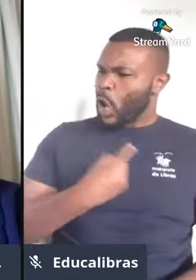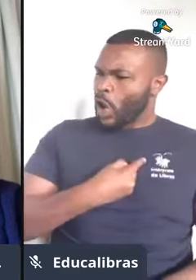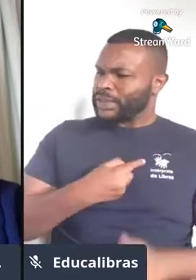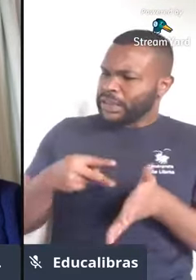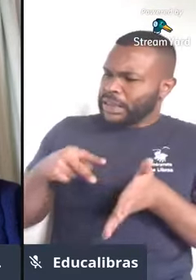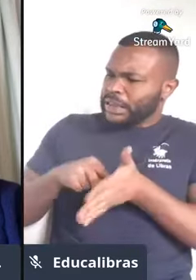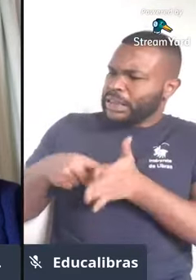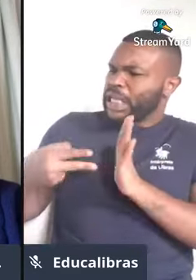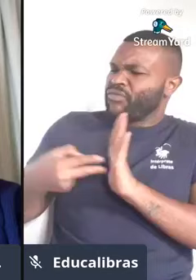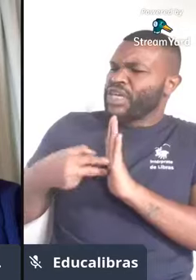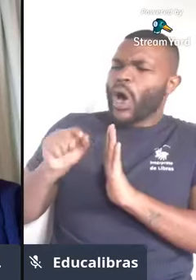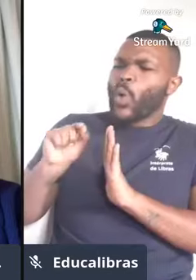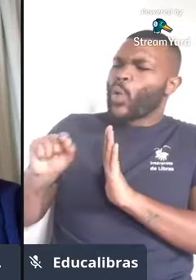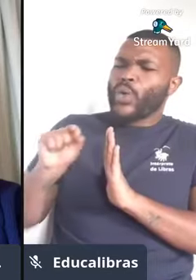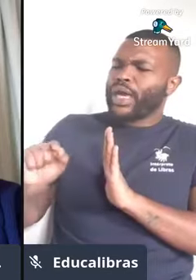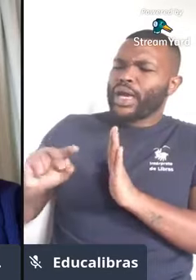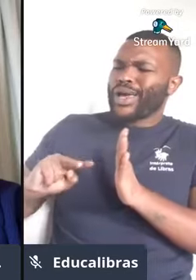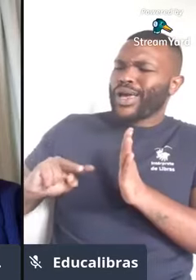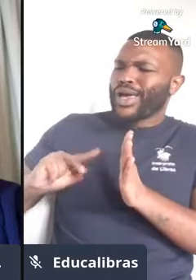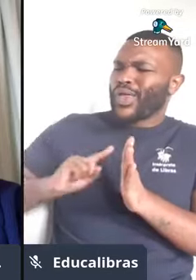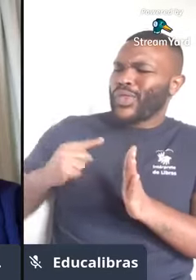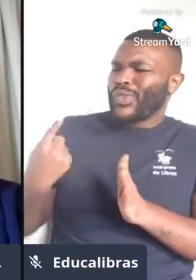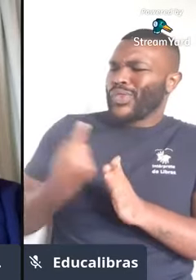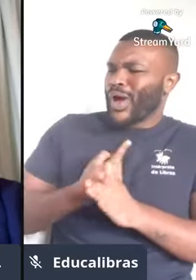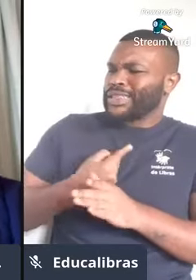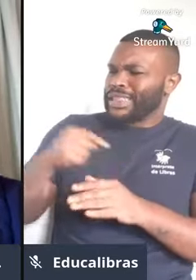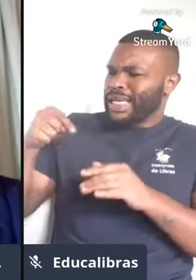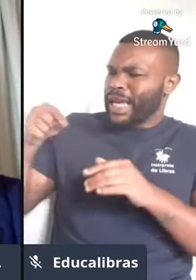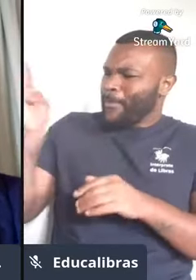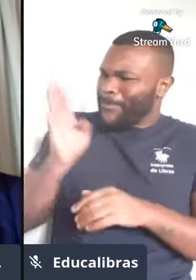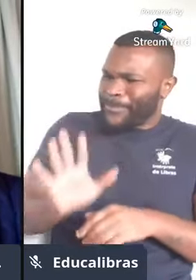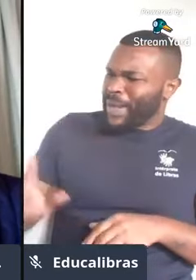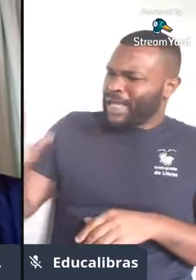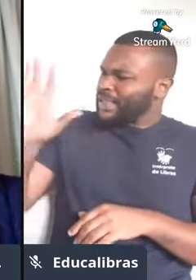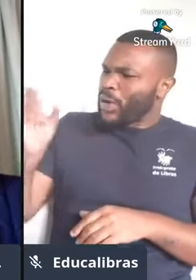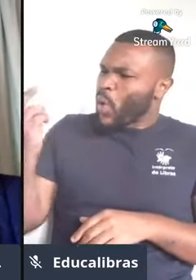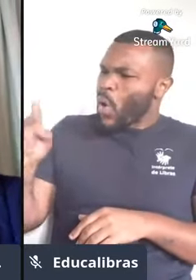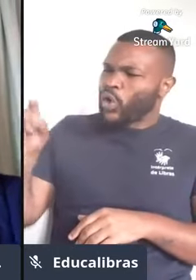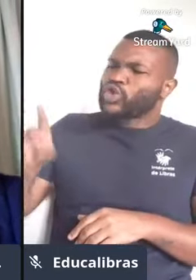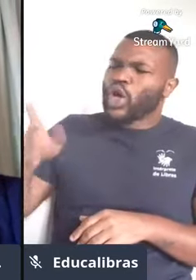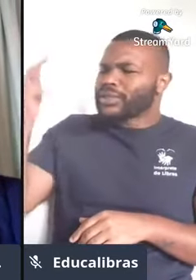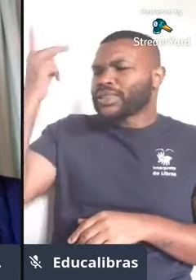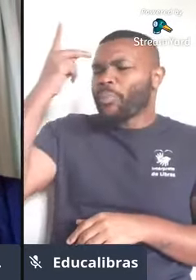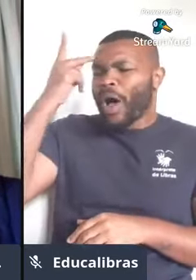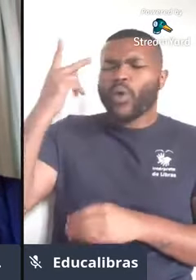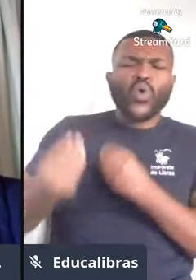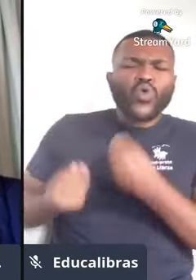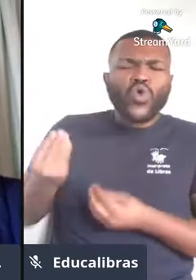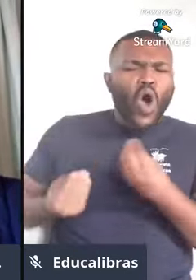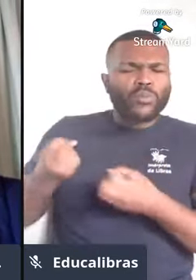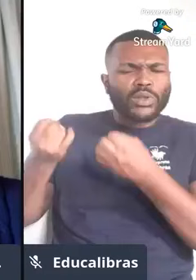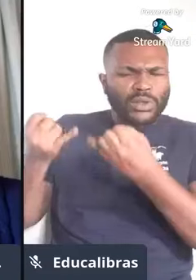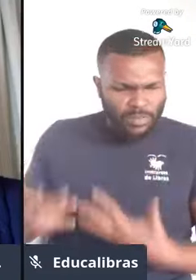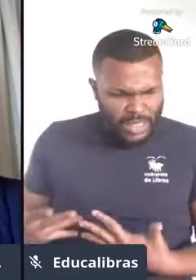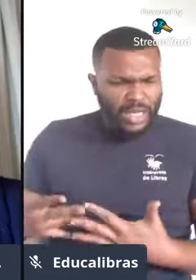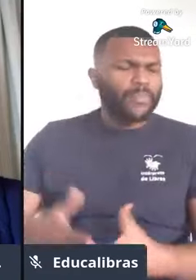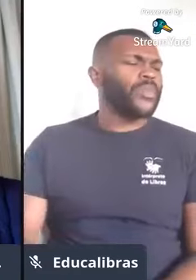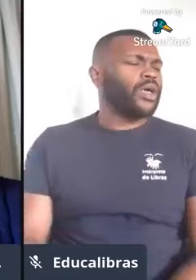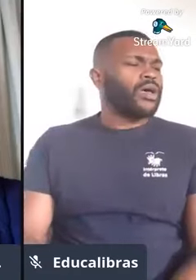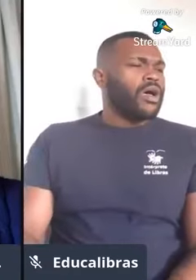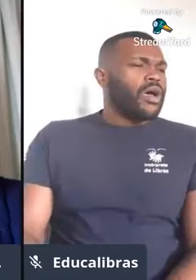esse nós também é meio enfraquecido? Como é que funciona isso na prática? Então, eu acho que tem